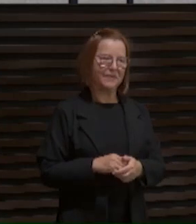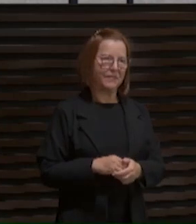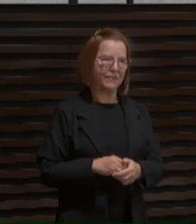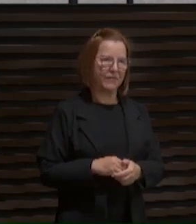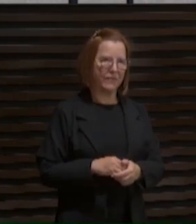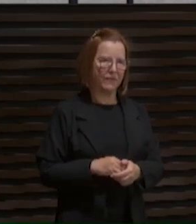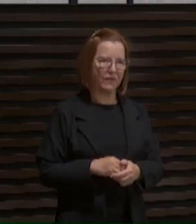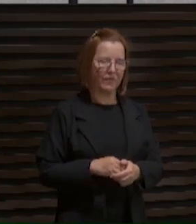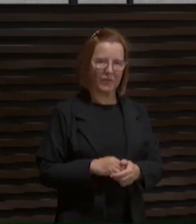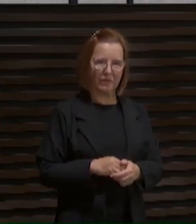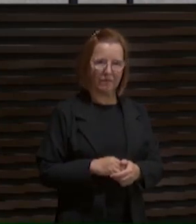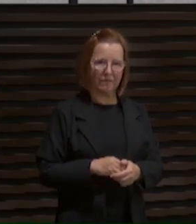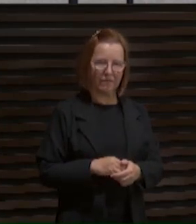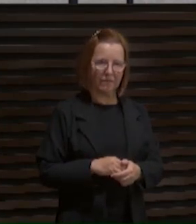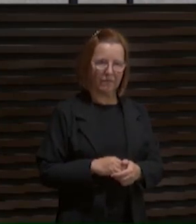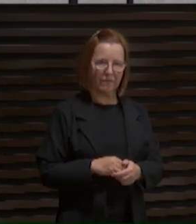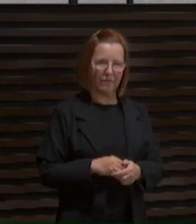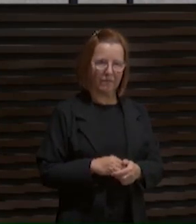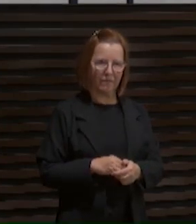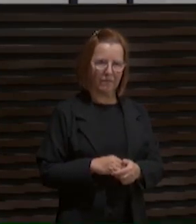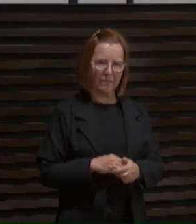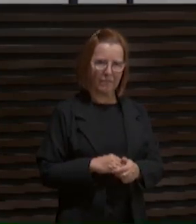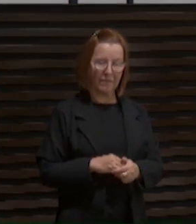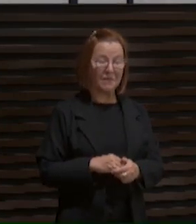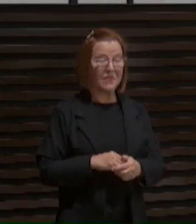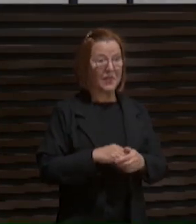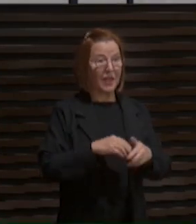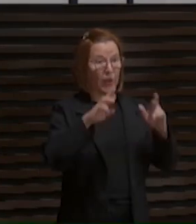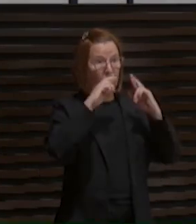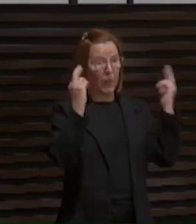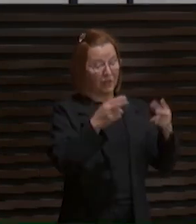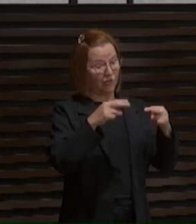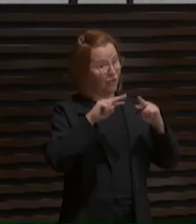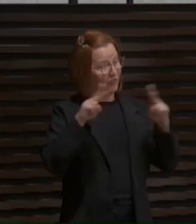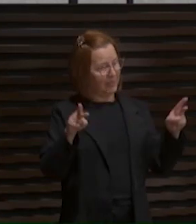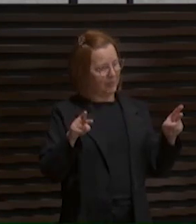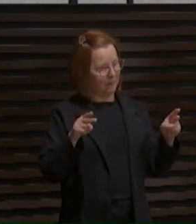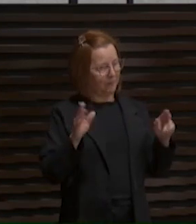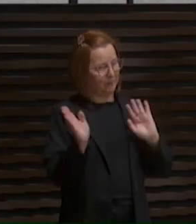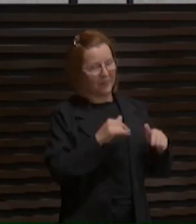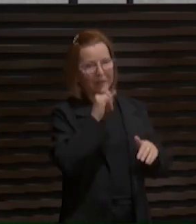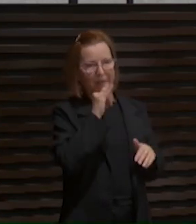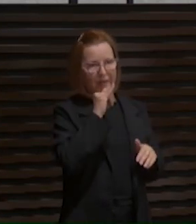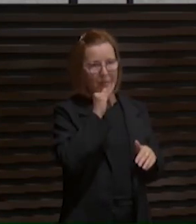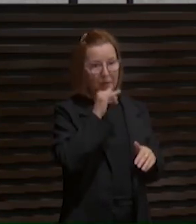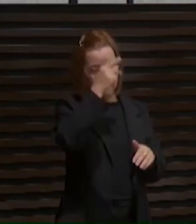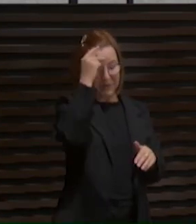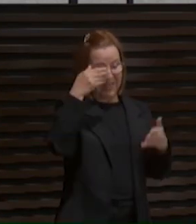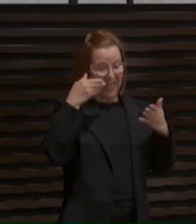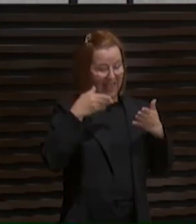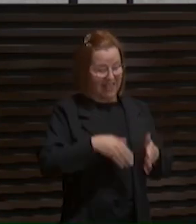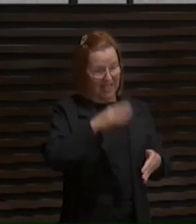Cada reino tem sua característica. Quem nasce no Brasil é o quê? Brasileiro. Quem nasce